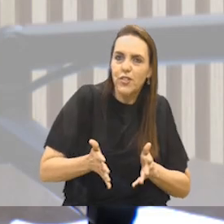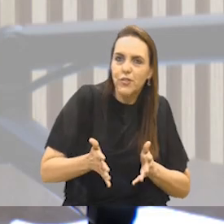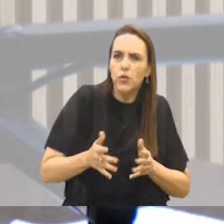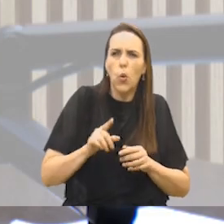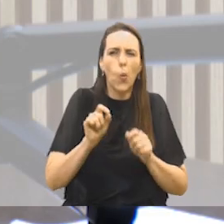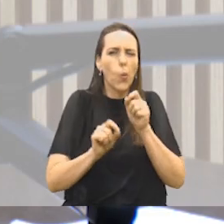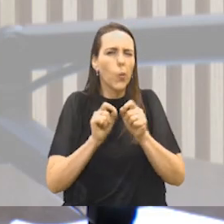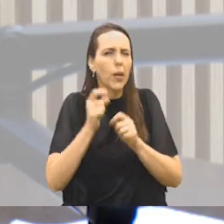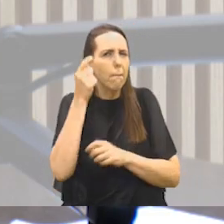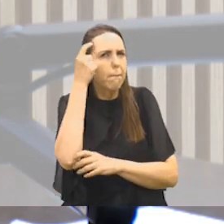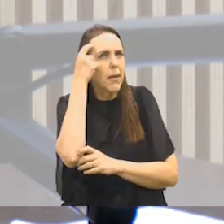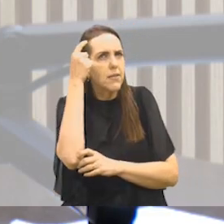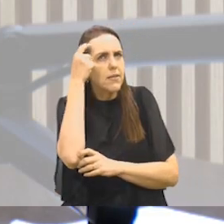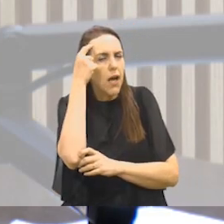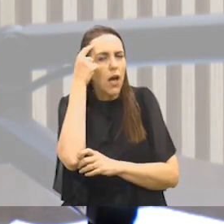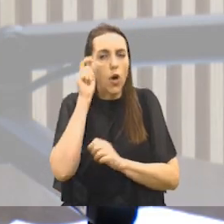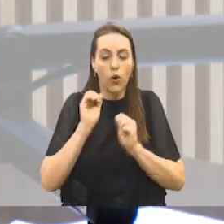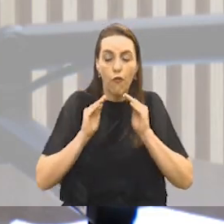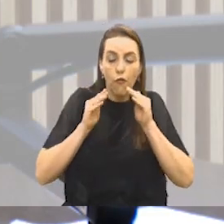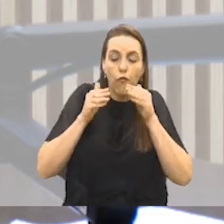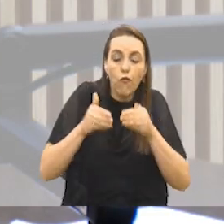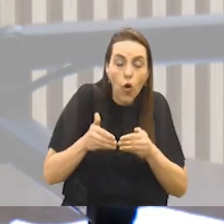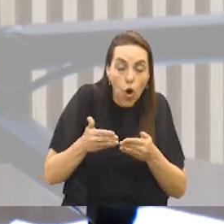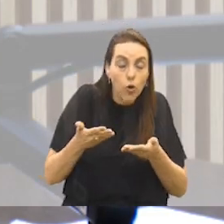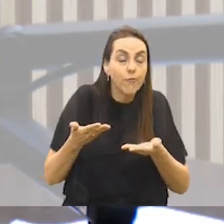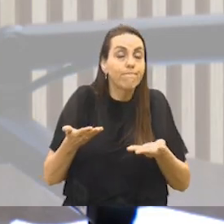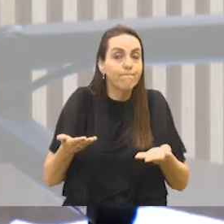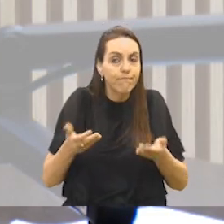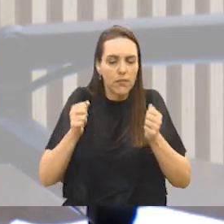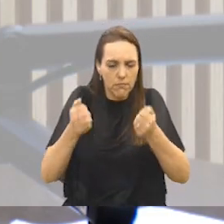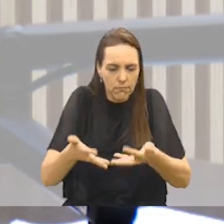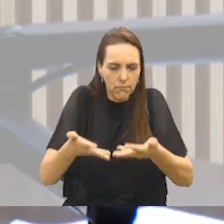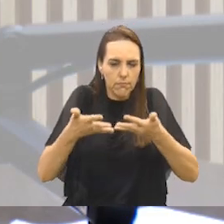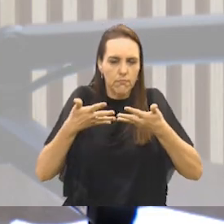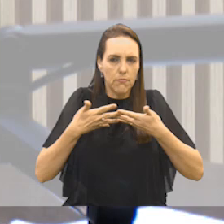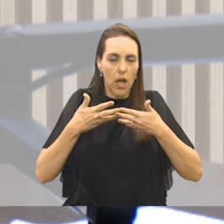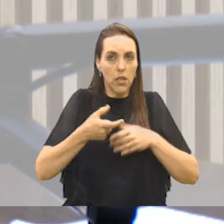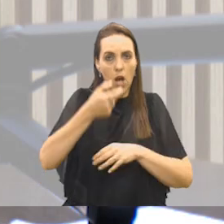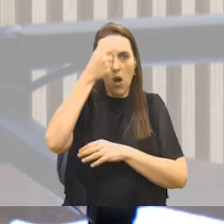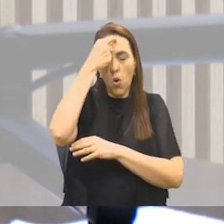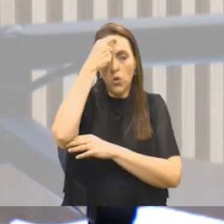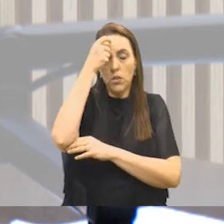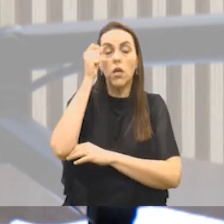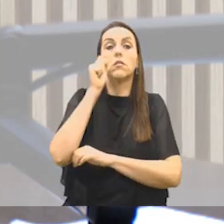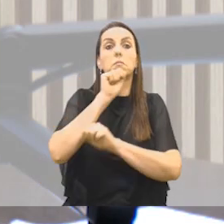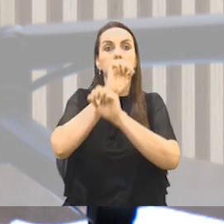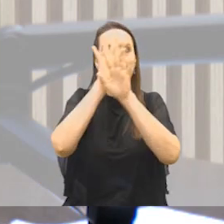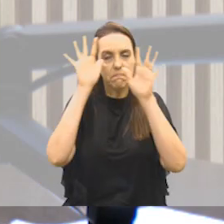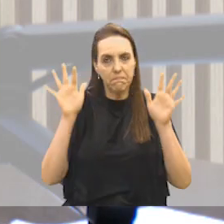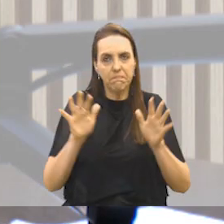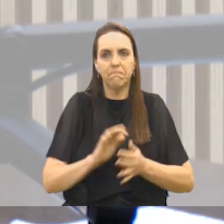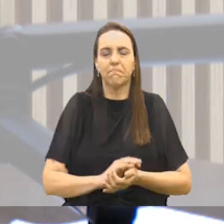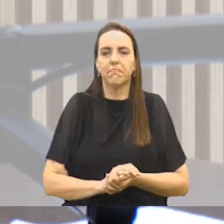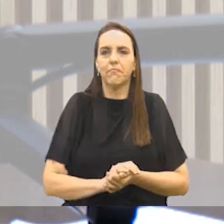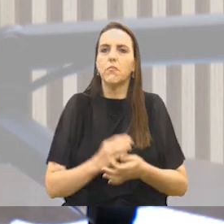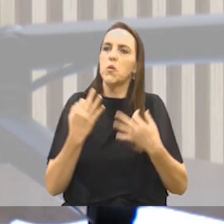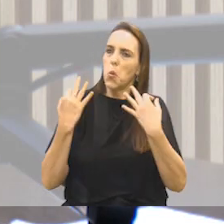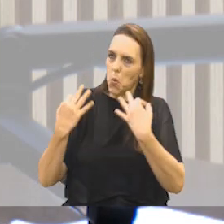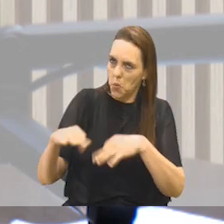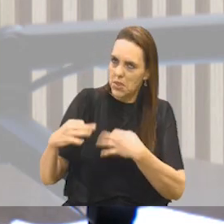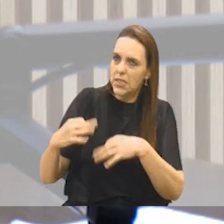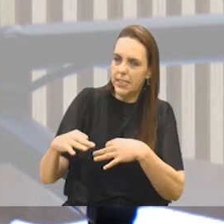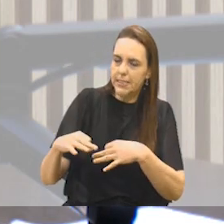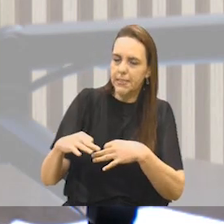está agindo, o que você tem pensado, no que você tem focado e trazer tudo isso mais à consciência.